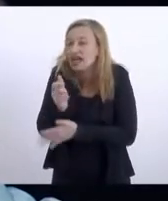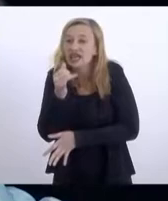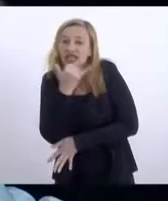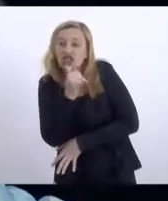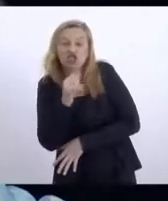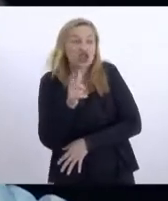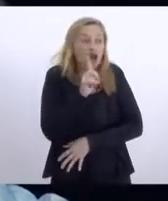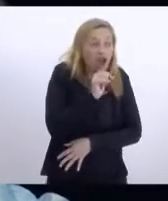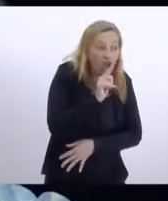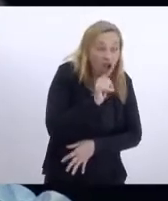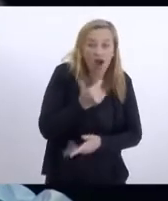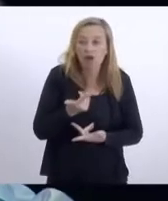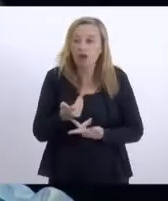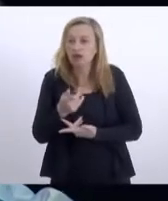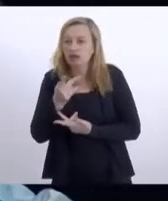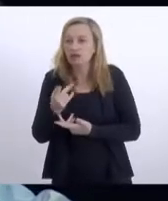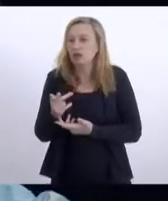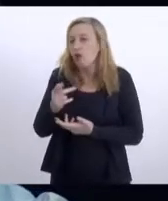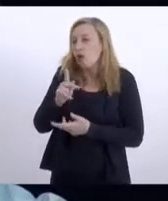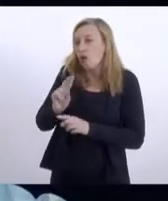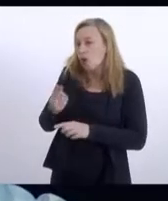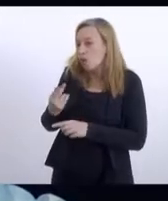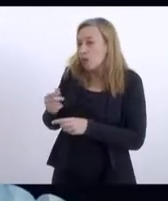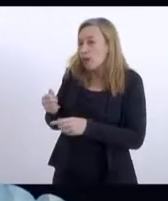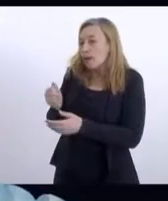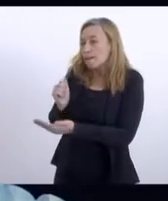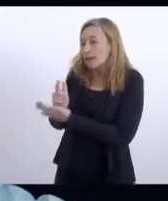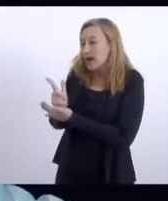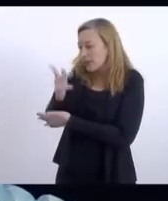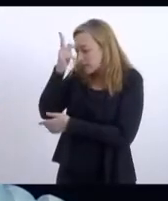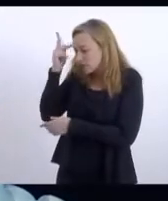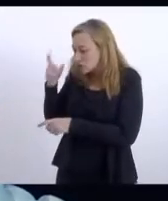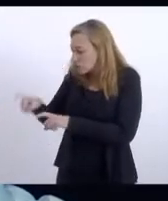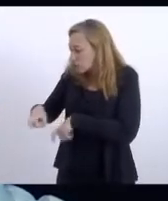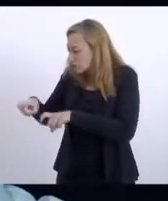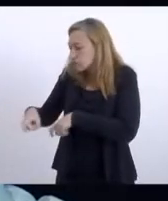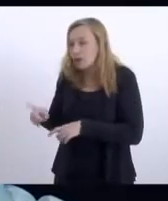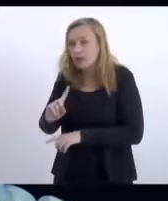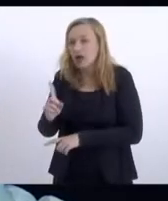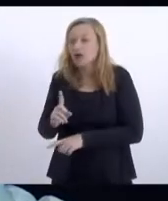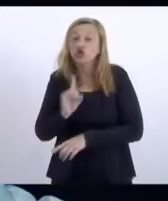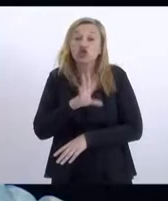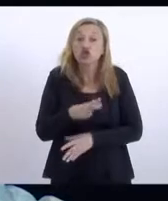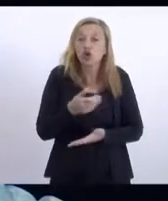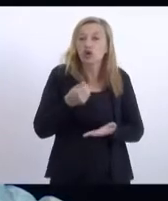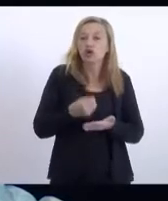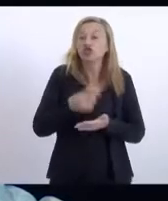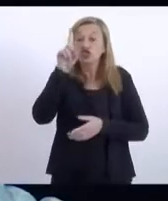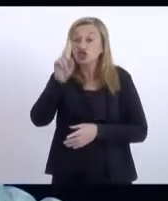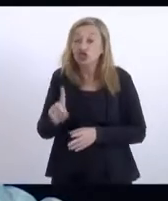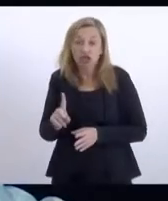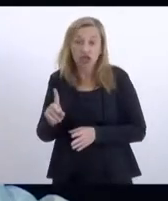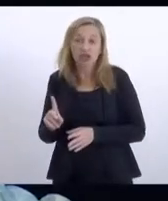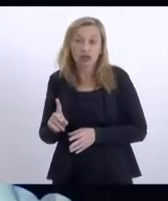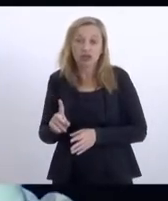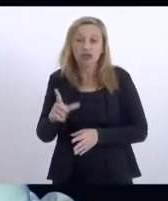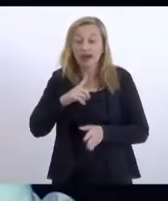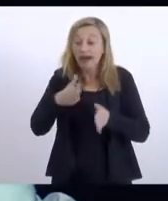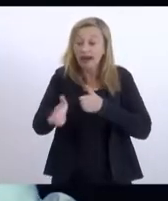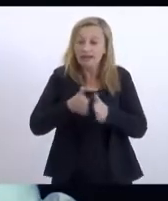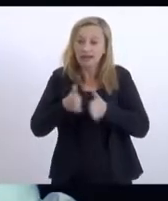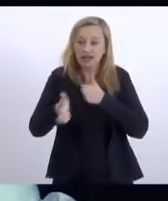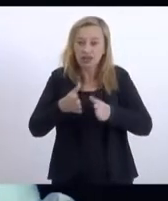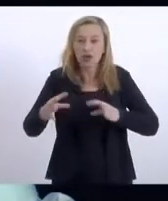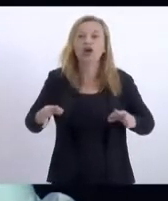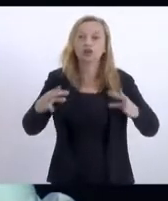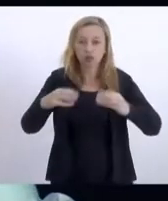uma água, ou o trabalhador rural. Ele só quer uma coisa que já é obrigação do Estado, que é o quê? Acesso. Acesso.